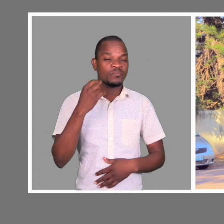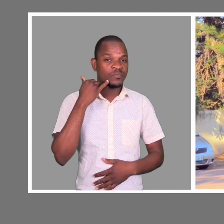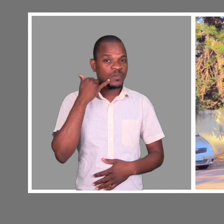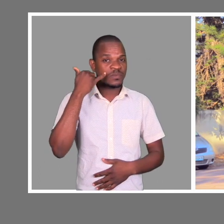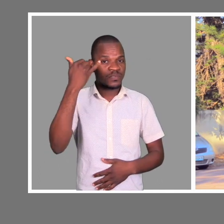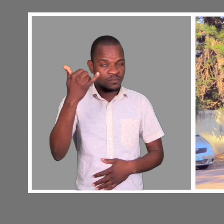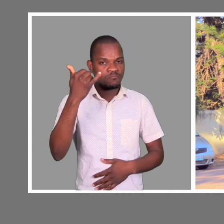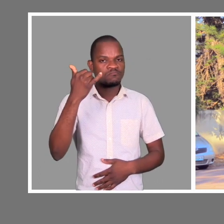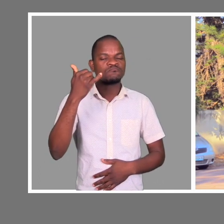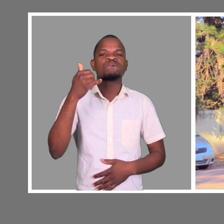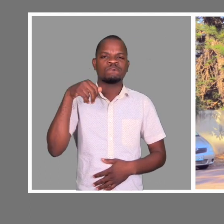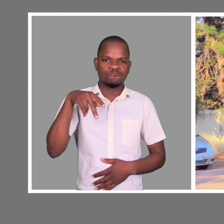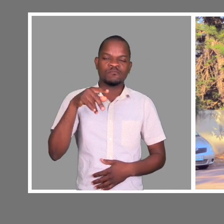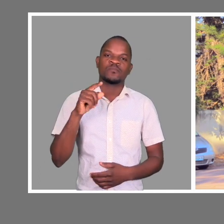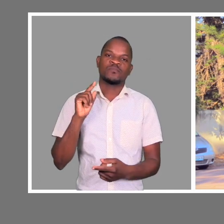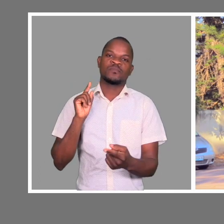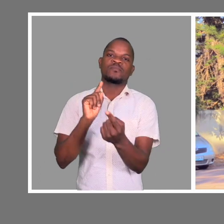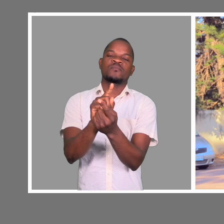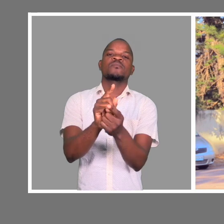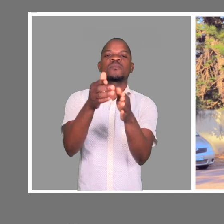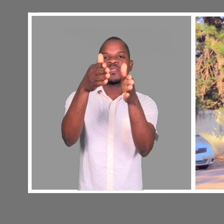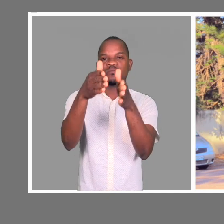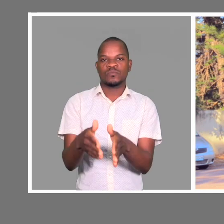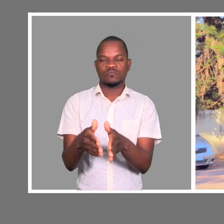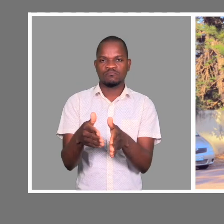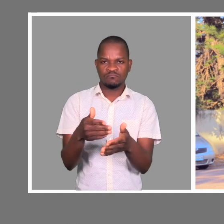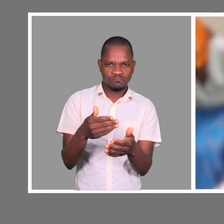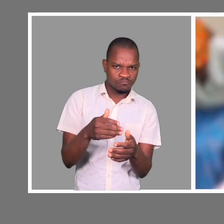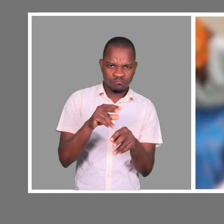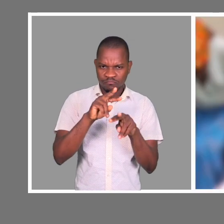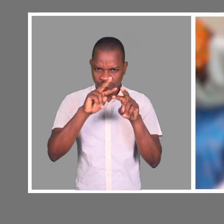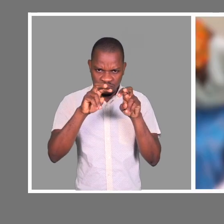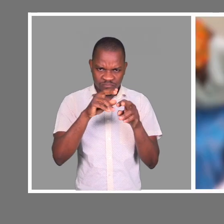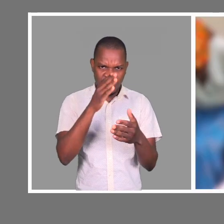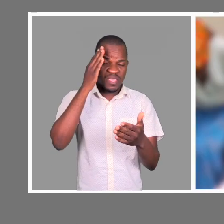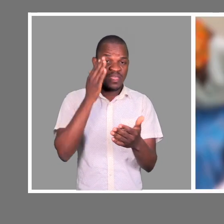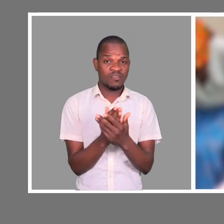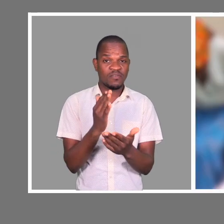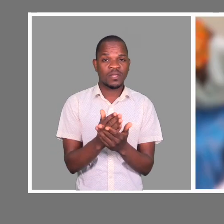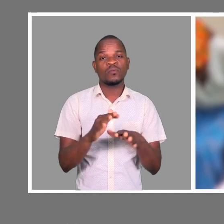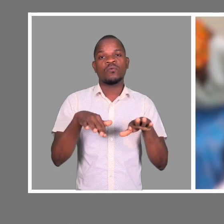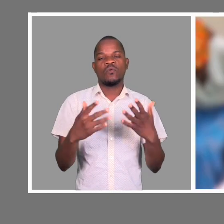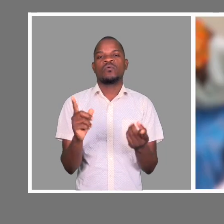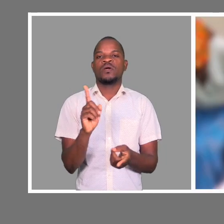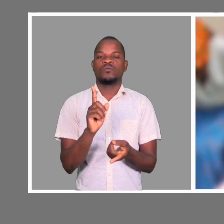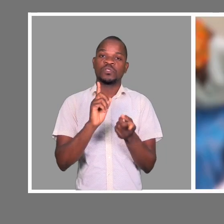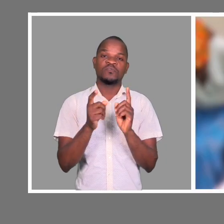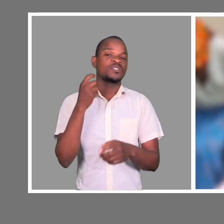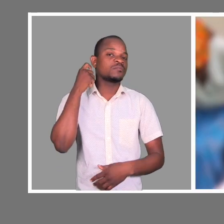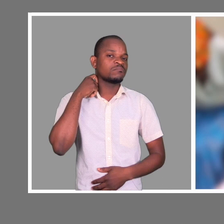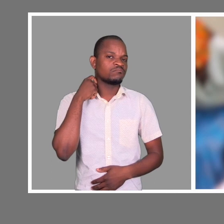pessoas quando podemos e tentamos ver a veracidade desta situação, da história desta pessoa.